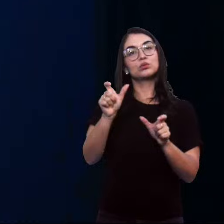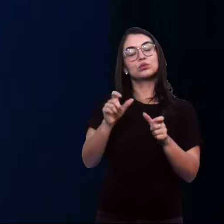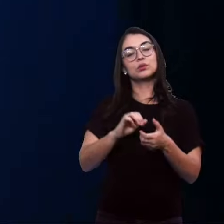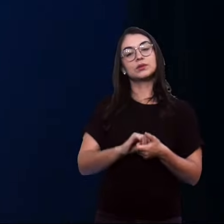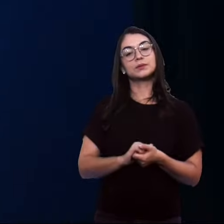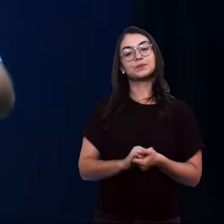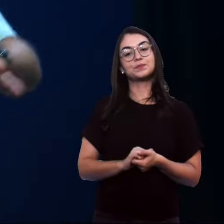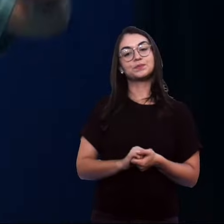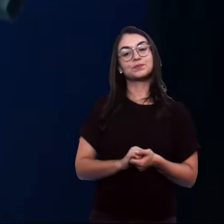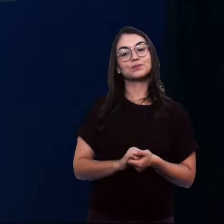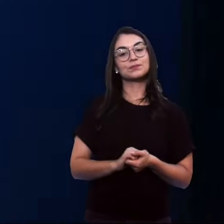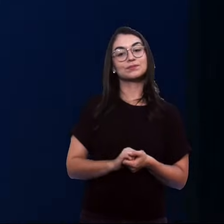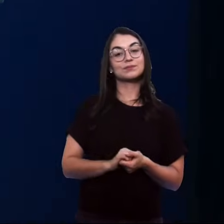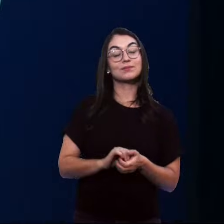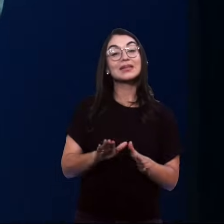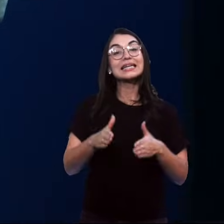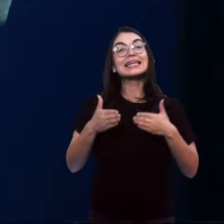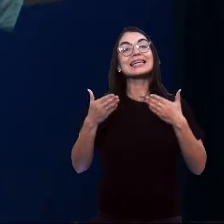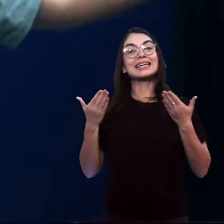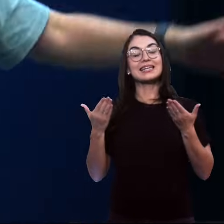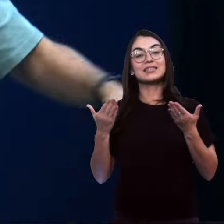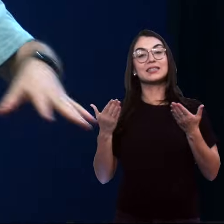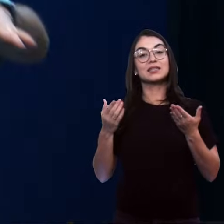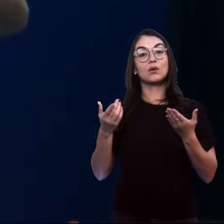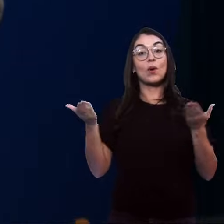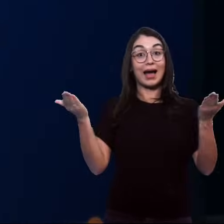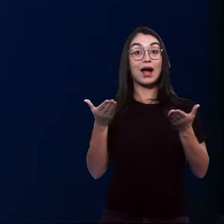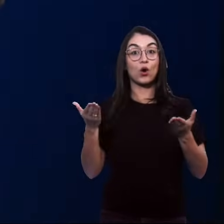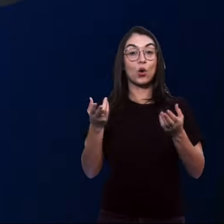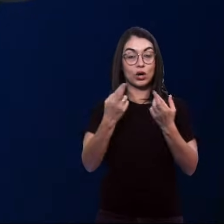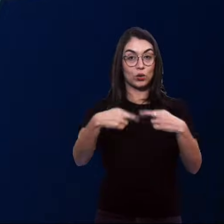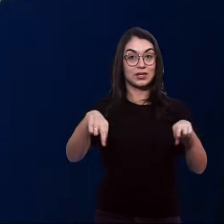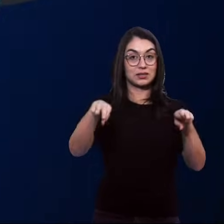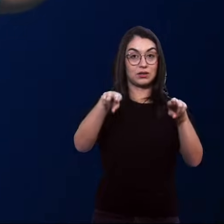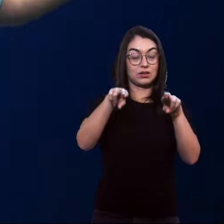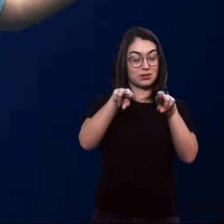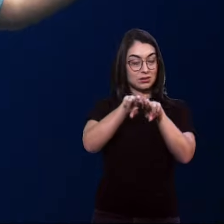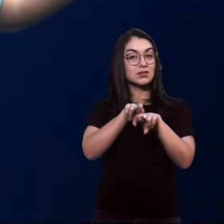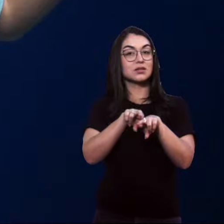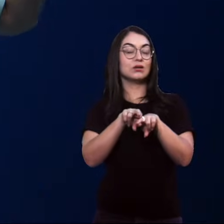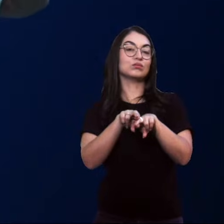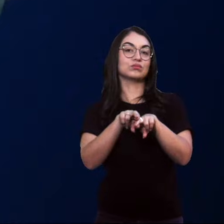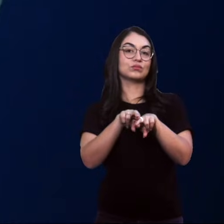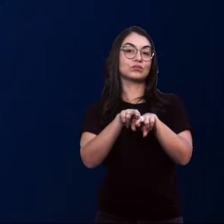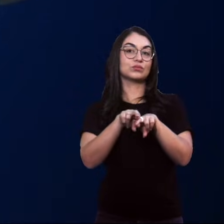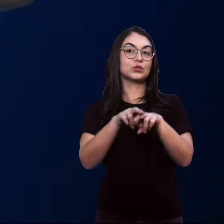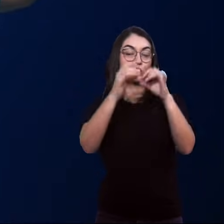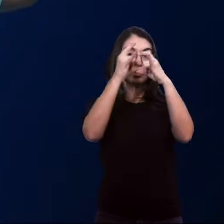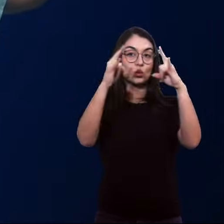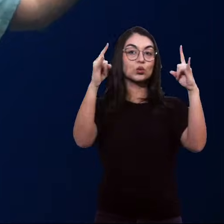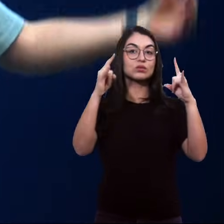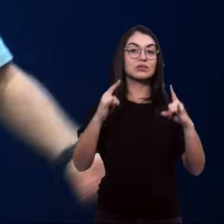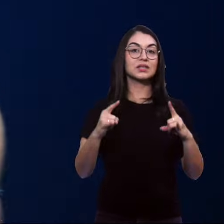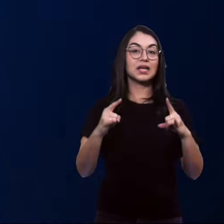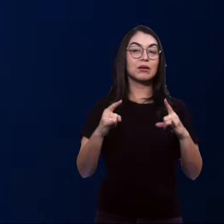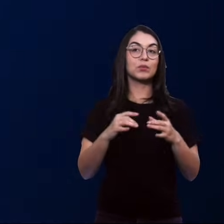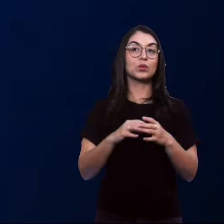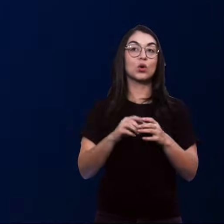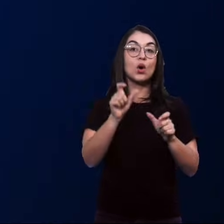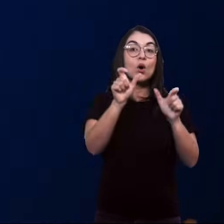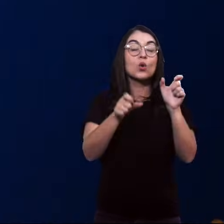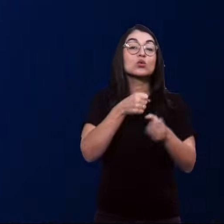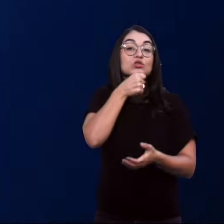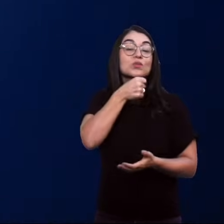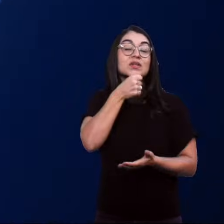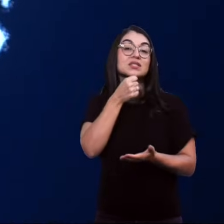o templo, mas não com aquela glória toda. E aí o povo mais velho estava triste porque não tinha a mesma glória, e o povo